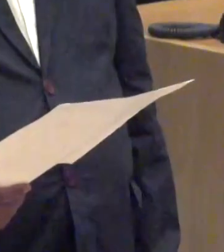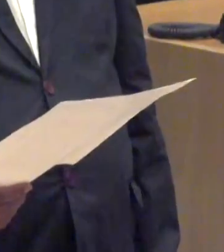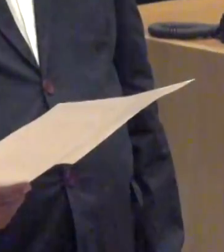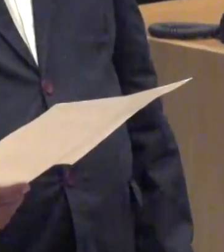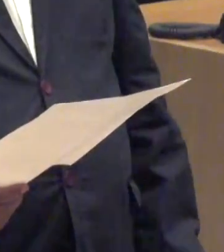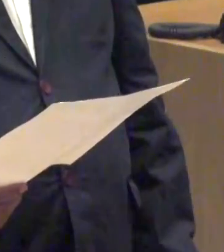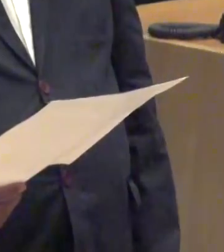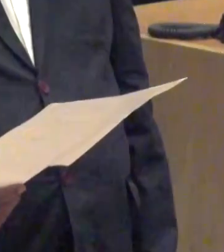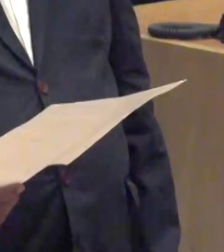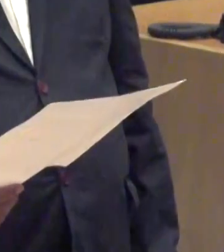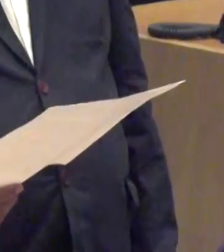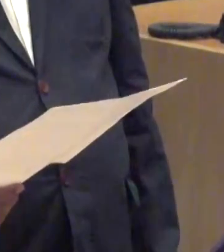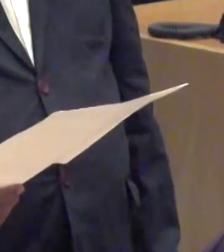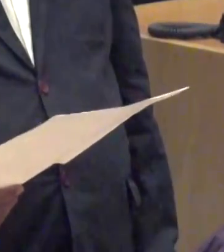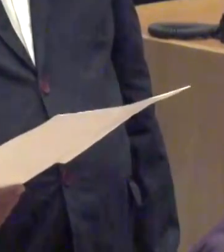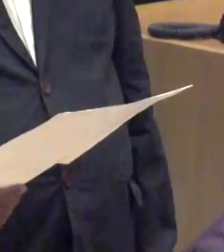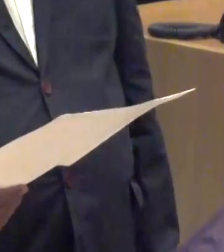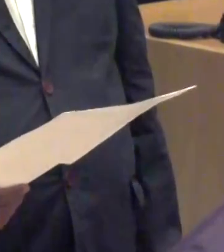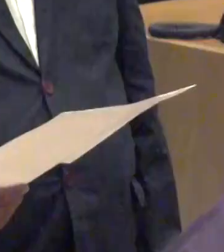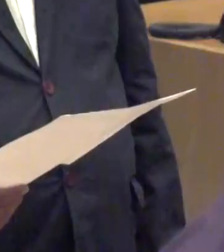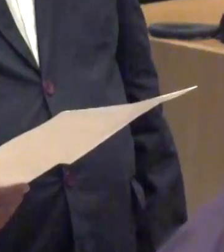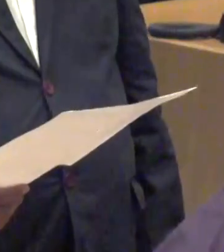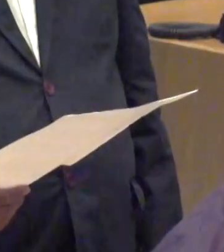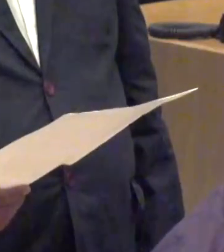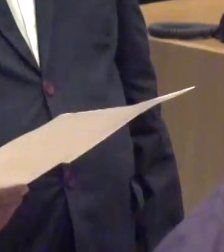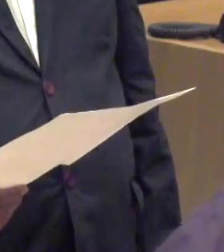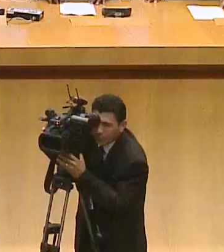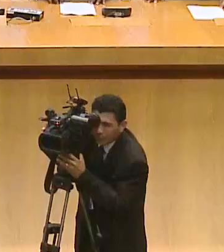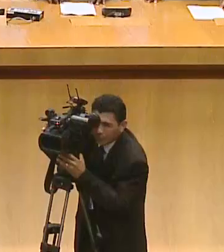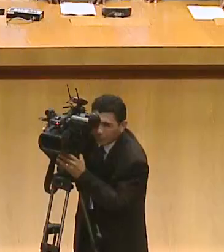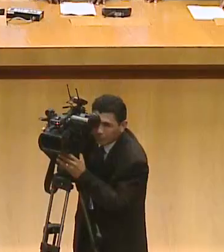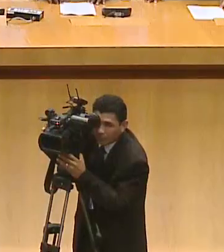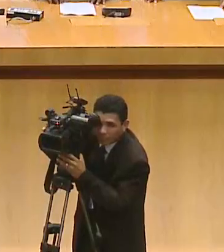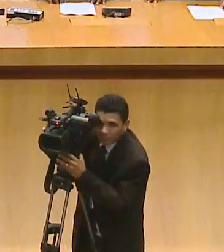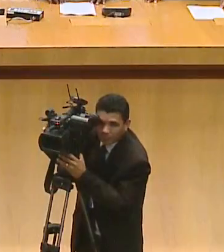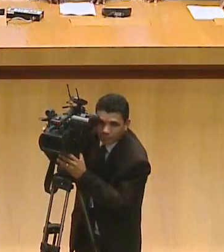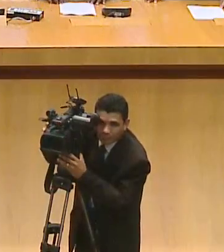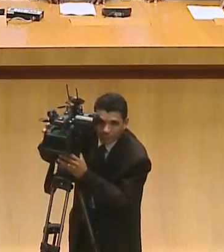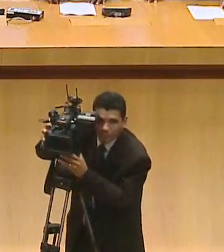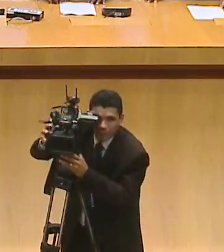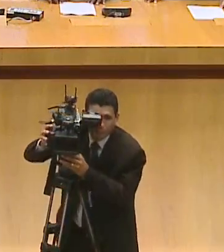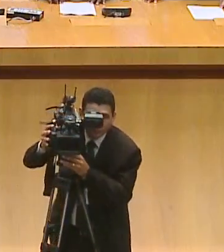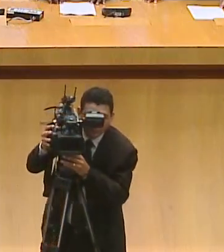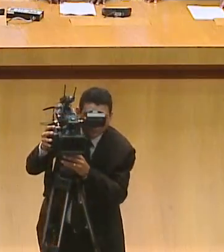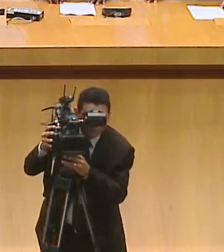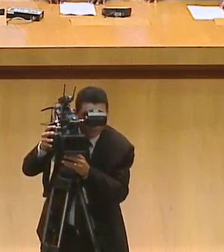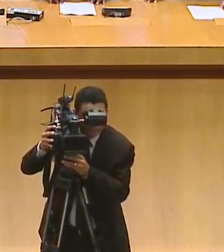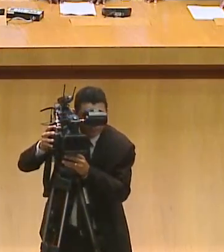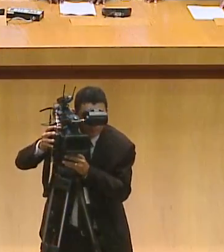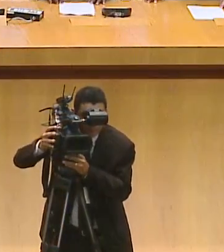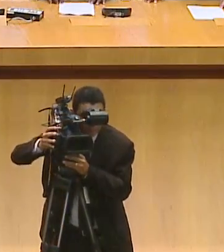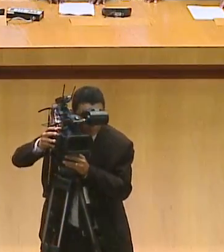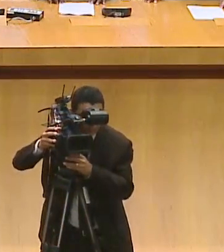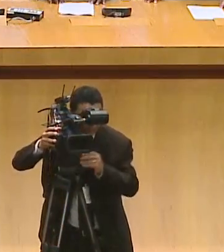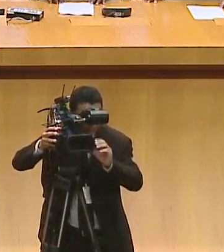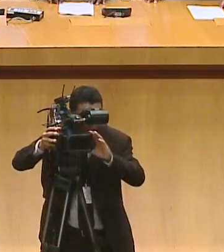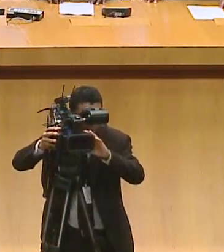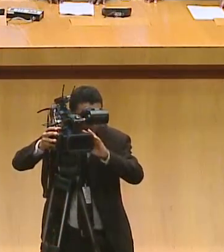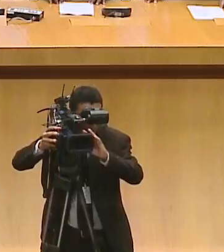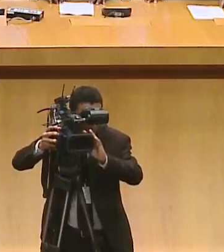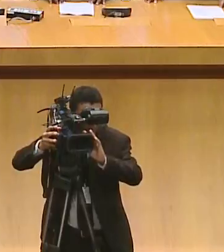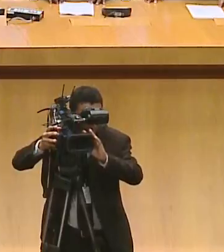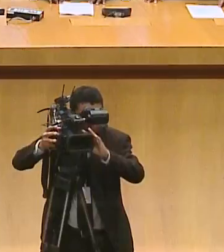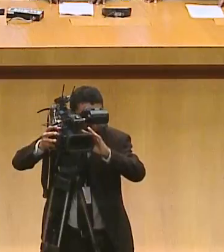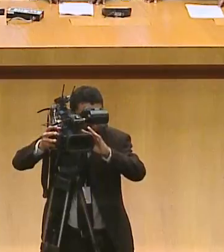justiça, pleno de paz, de harmonia e unidade. Sonhamos ver um novo céu e uma